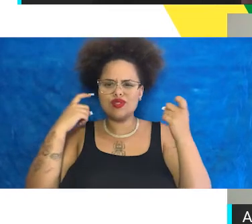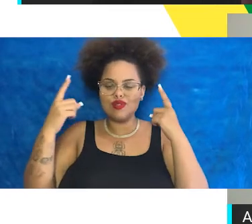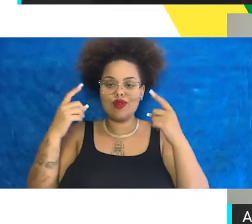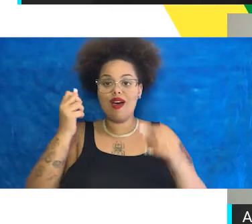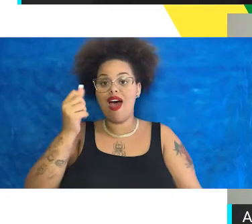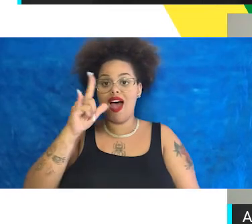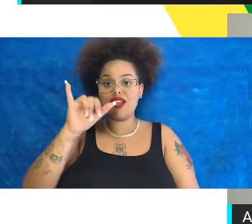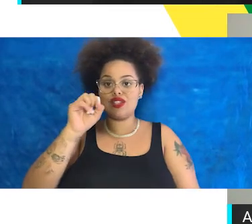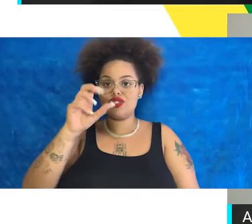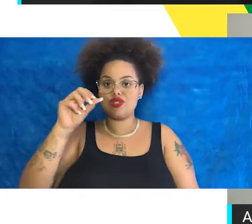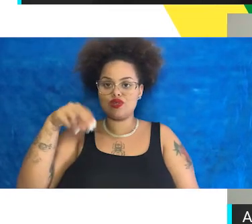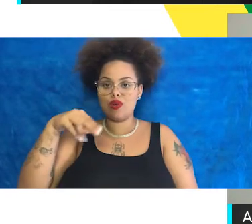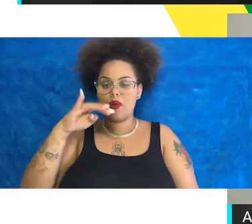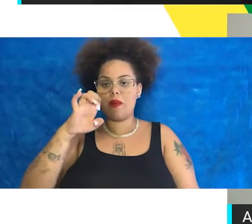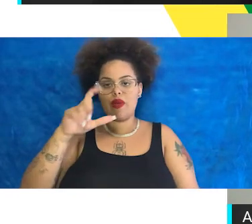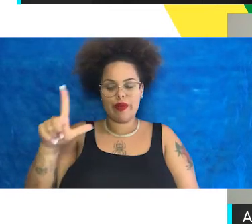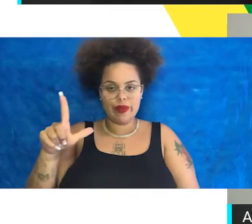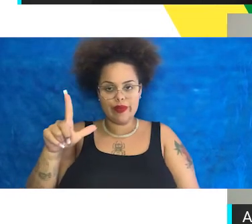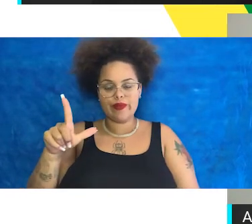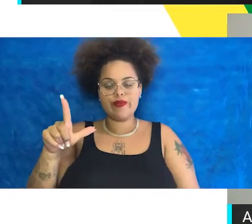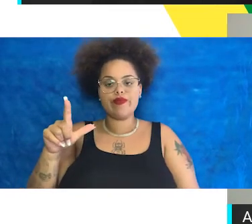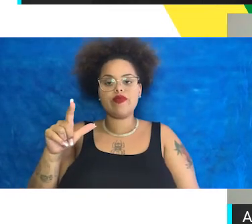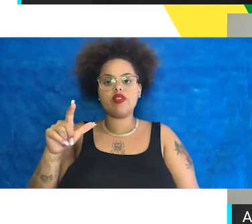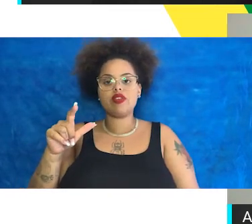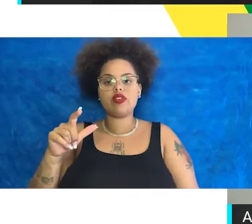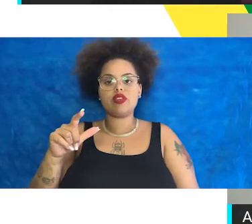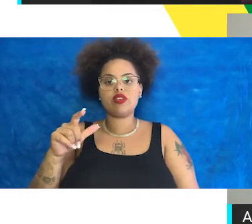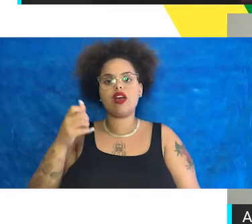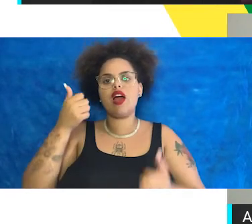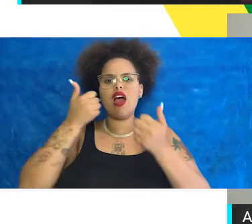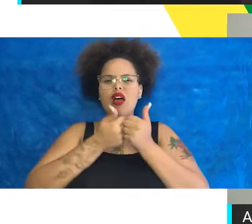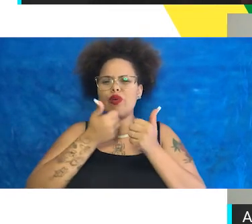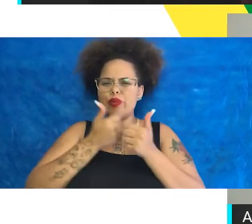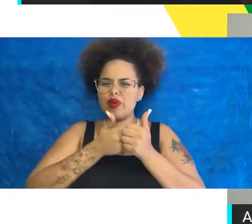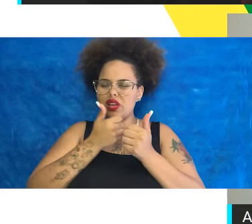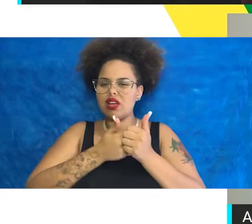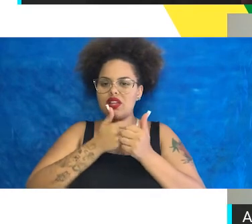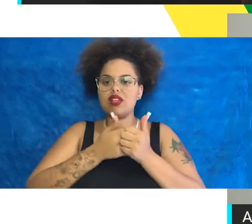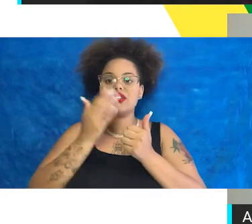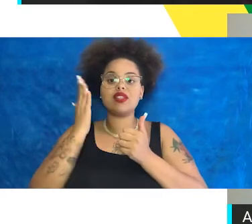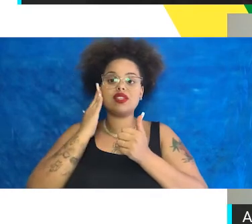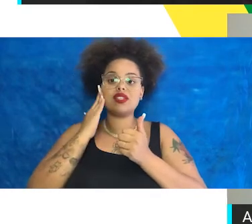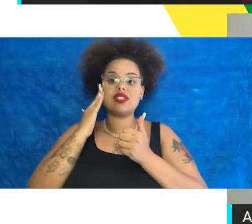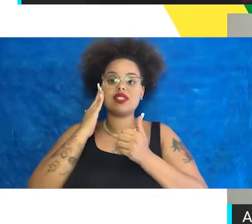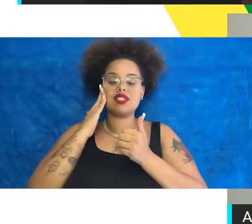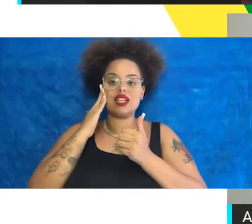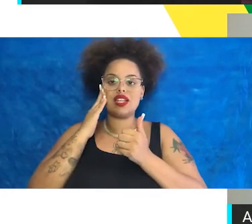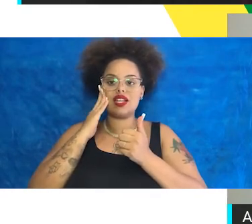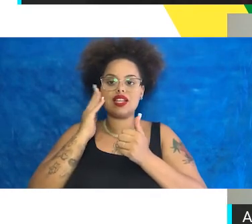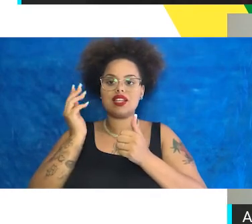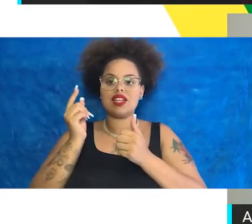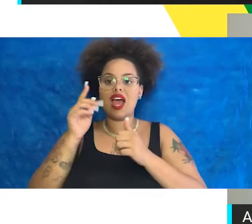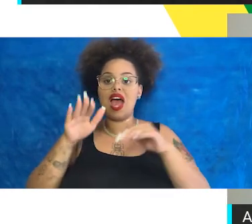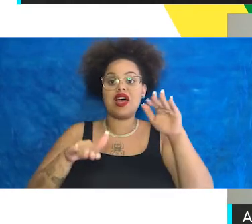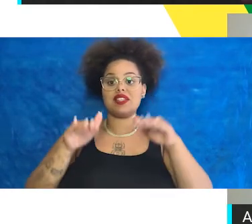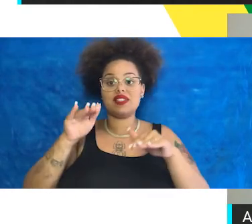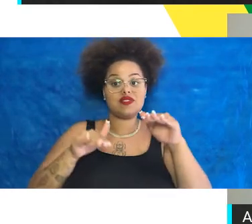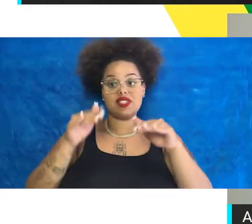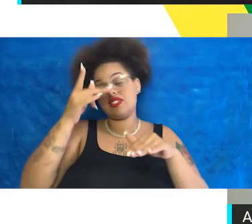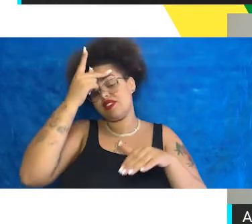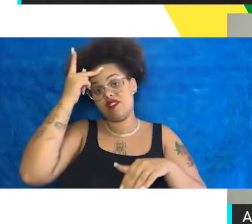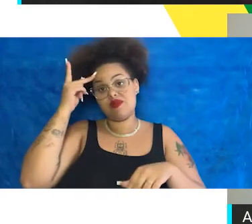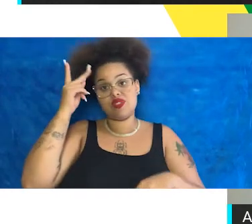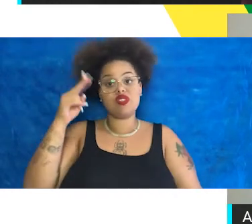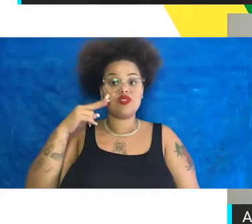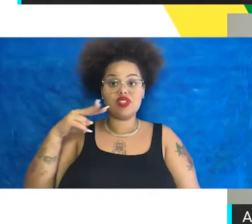Mello. E, pessoal, acompanha. Eu sei que nesse formato, às vezes, as pessoas vão